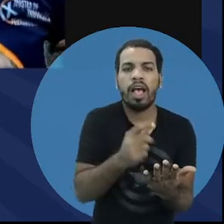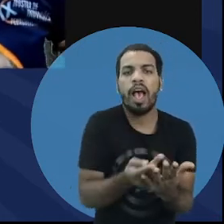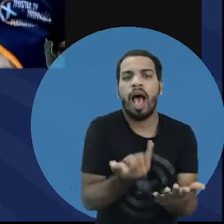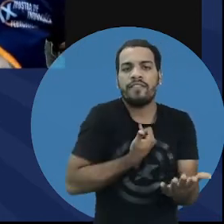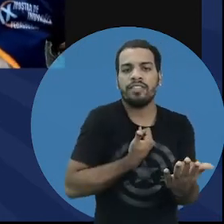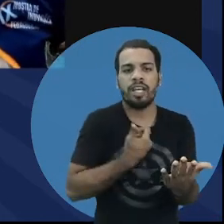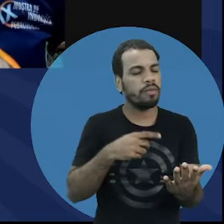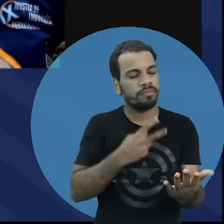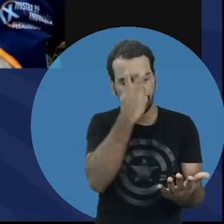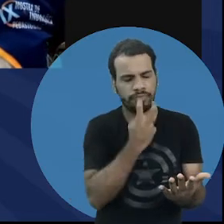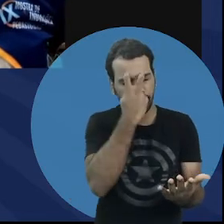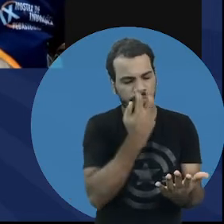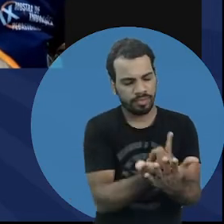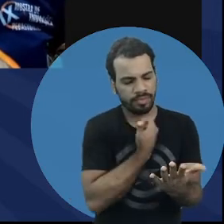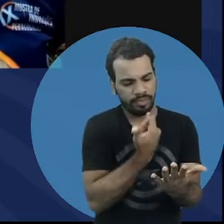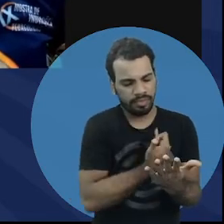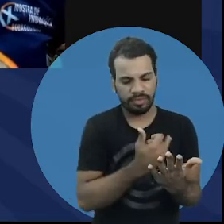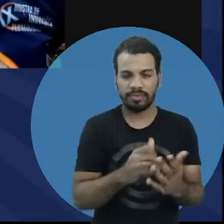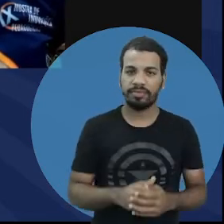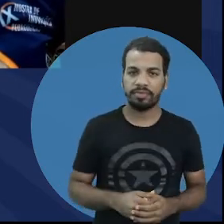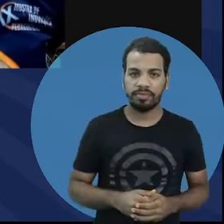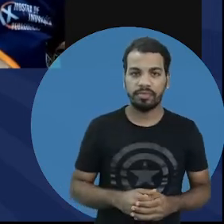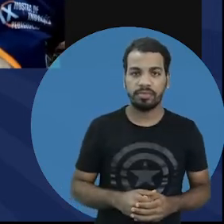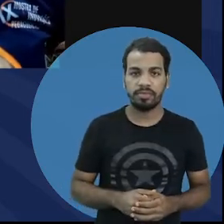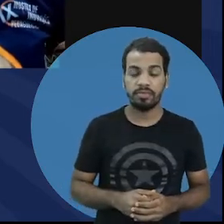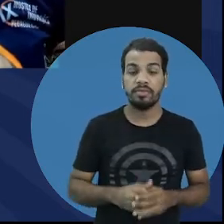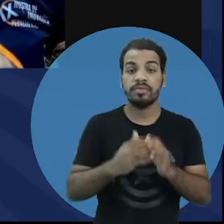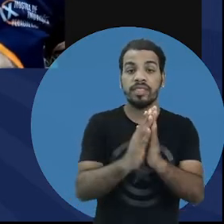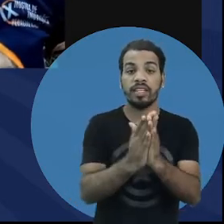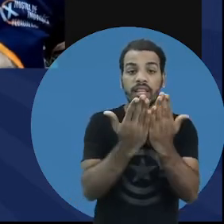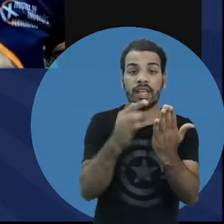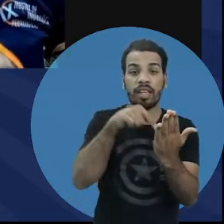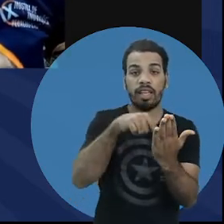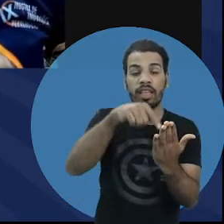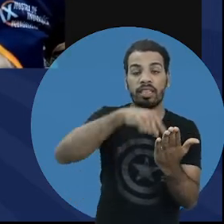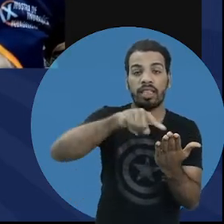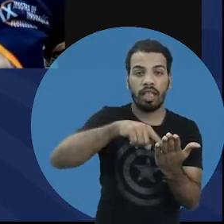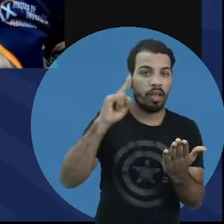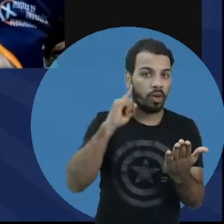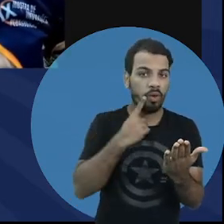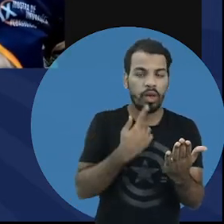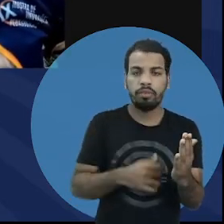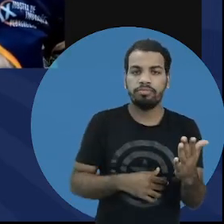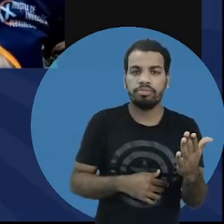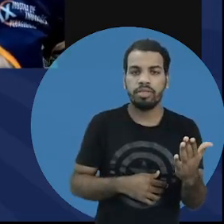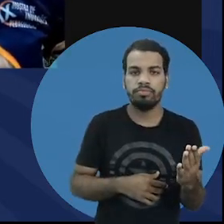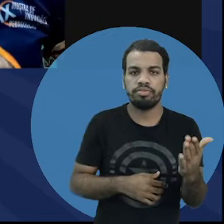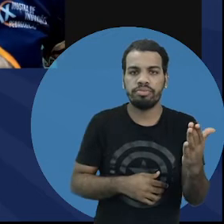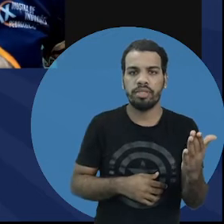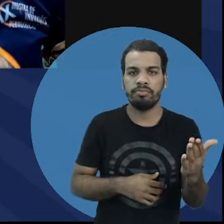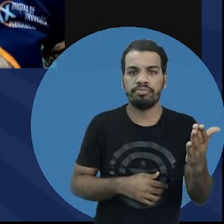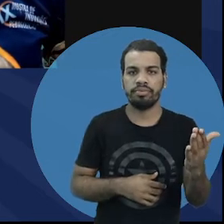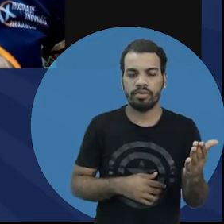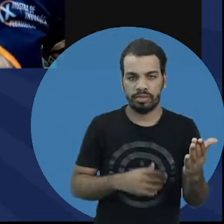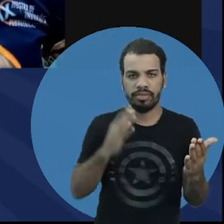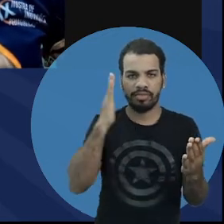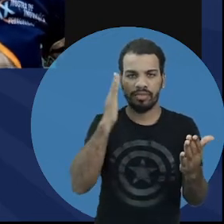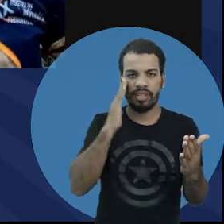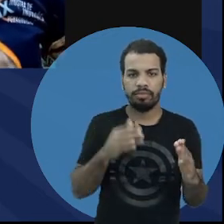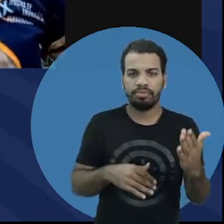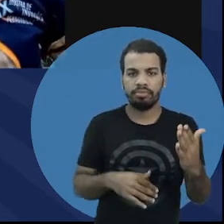E o deficiente auditivo, a gente quer que ele esteja um vibretozinho para que ele vibre na mão do usuário quando ele